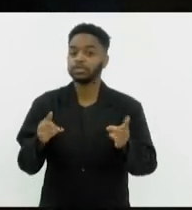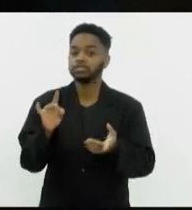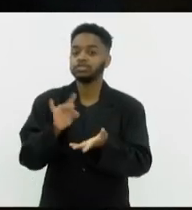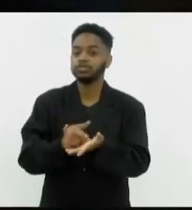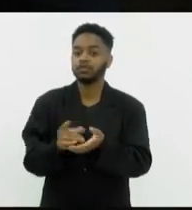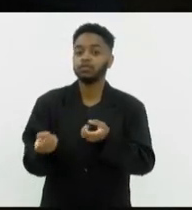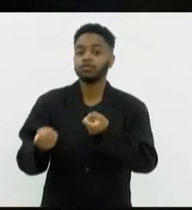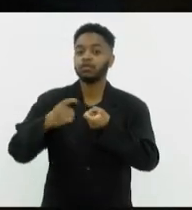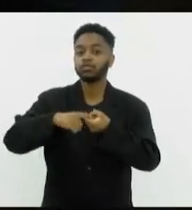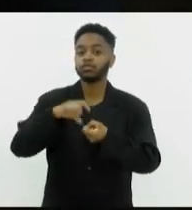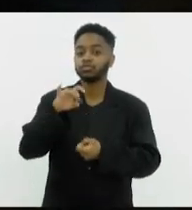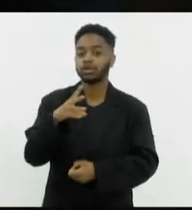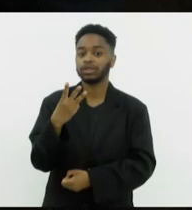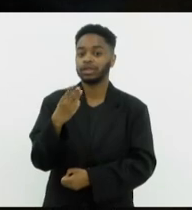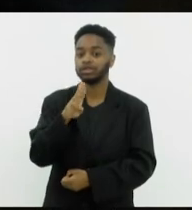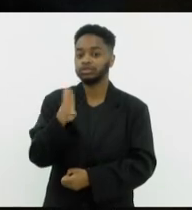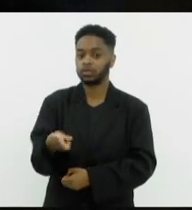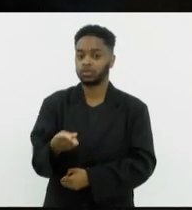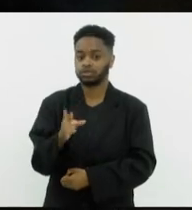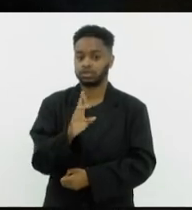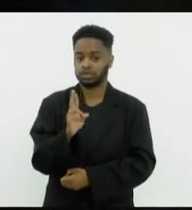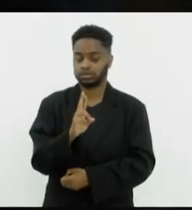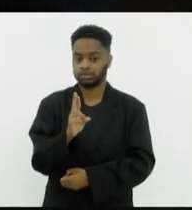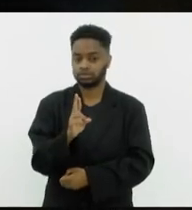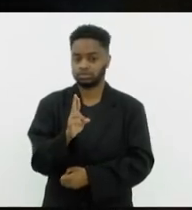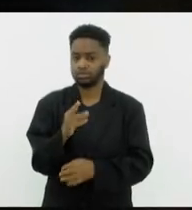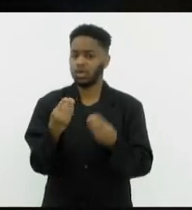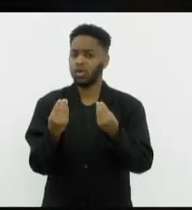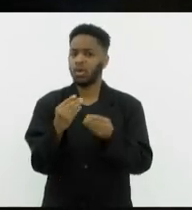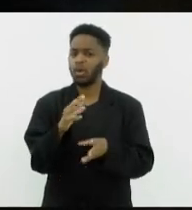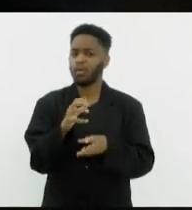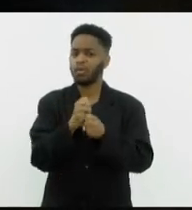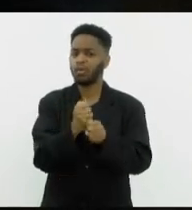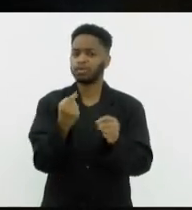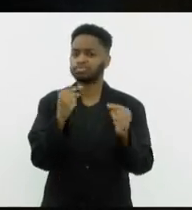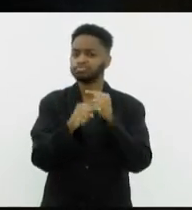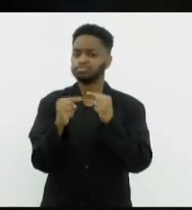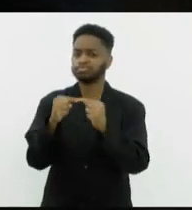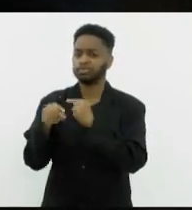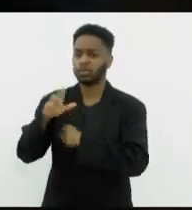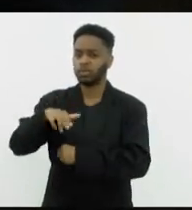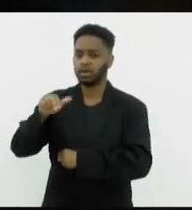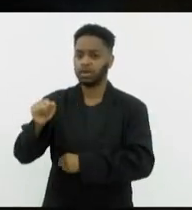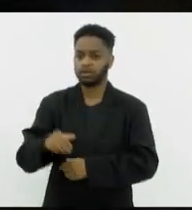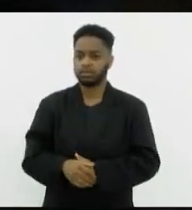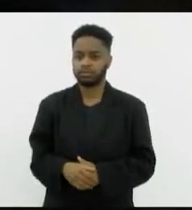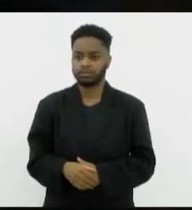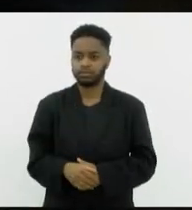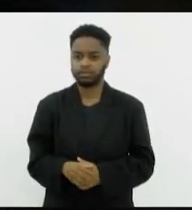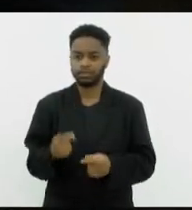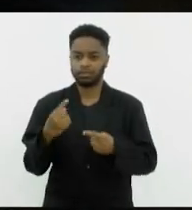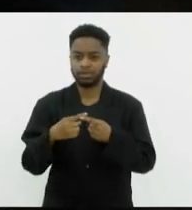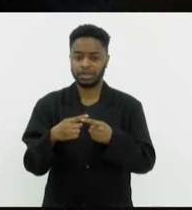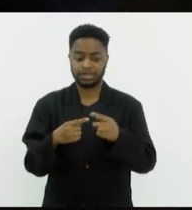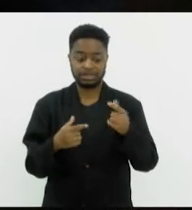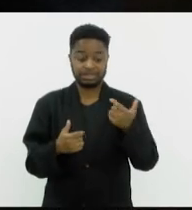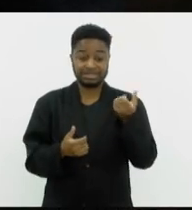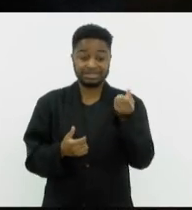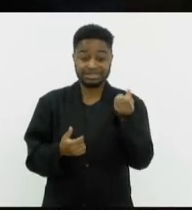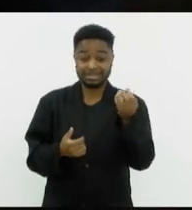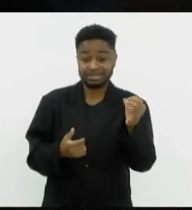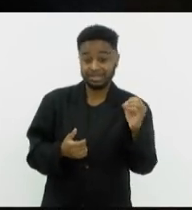de volta apenas 3 milhões de reais. Que diabo de conta é essa que não fecha nunca? Uma discrepância de 60 para